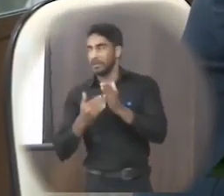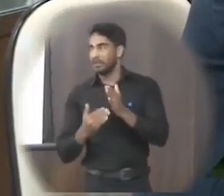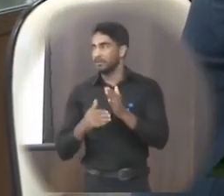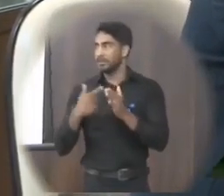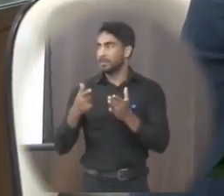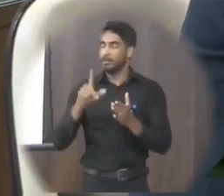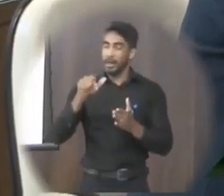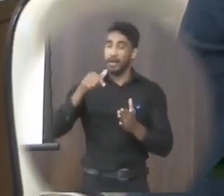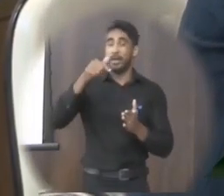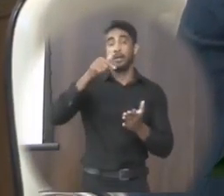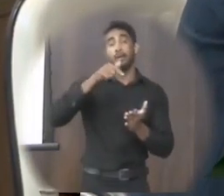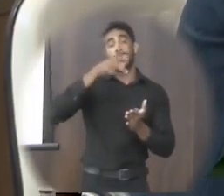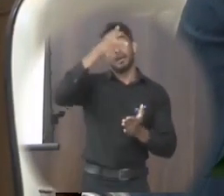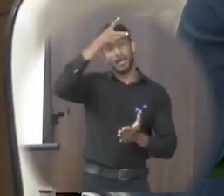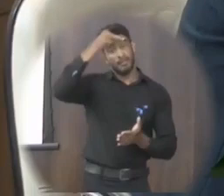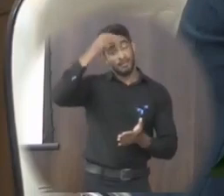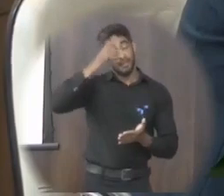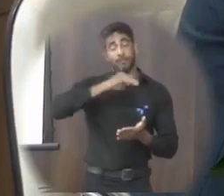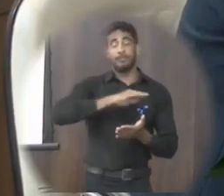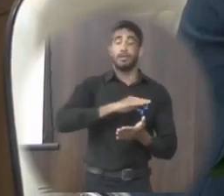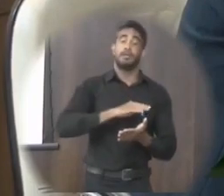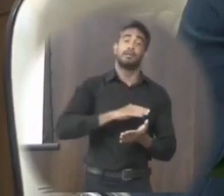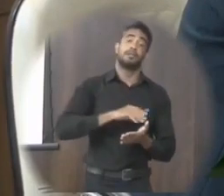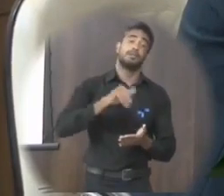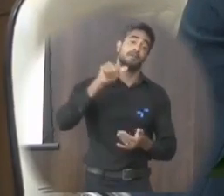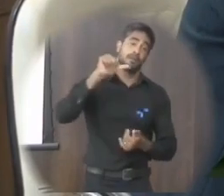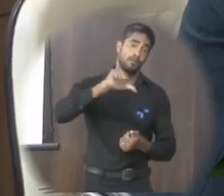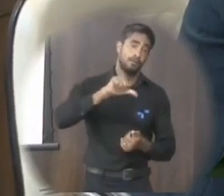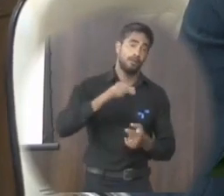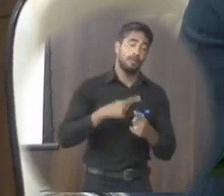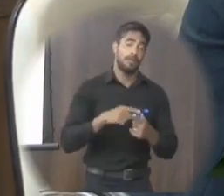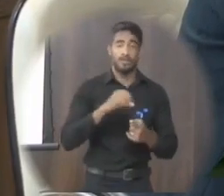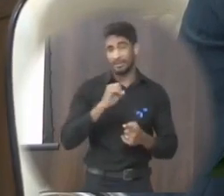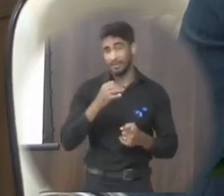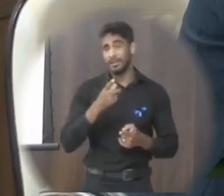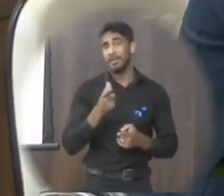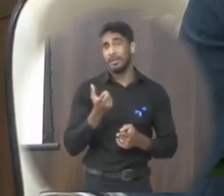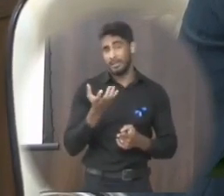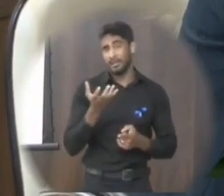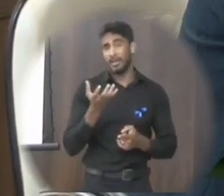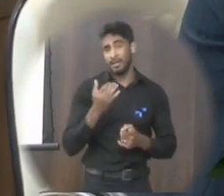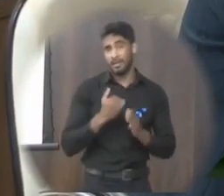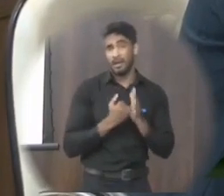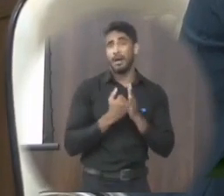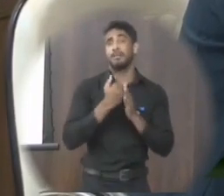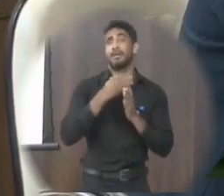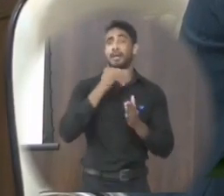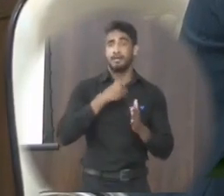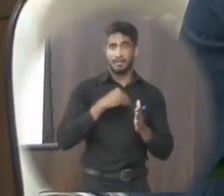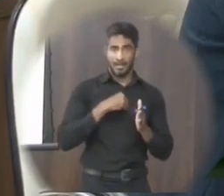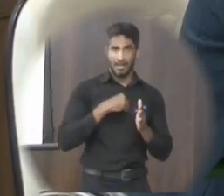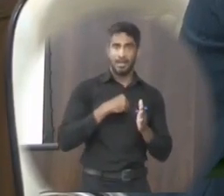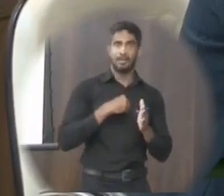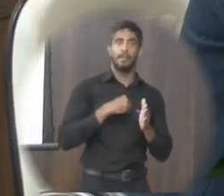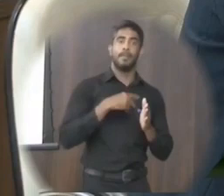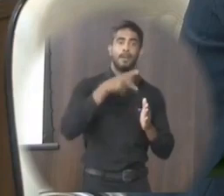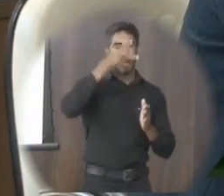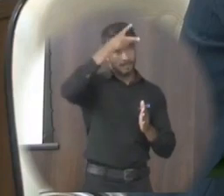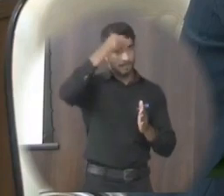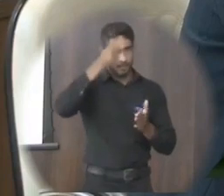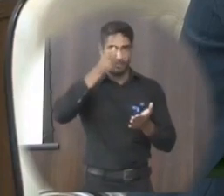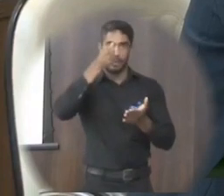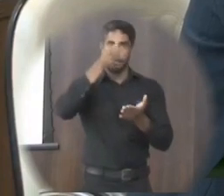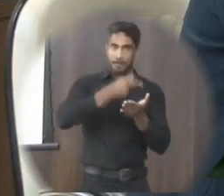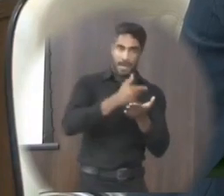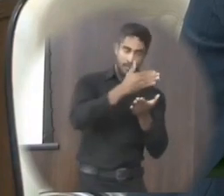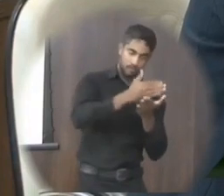caso, aí foi a prefeitura. Porque se ele quiser aumentar o salário dele, ele vai pagar X e a prefeitura vai pagar outro X. A prefeitura vai